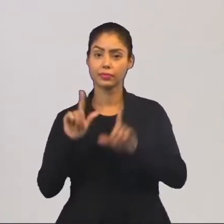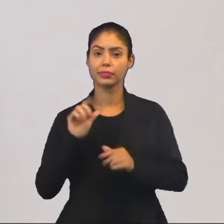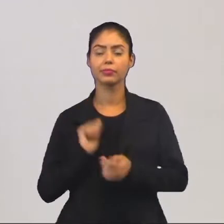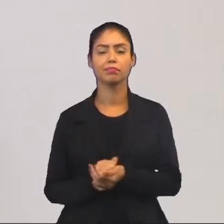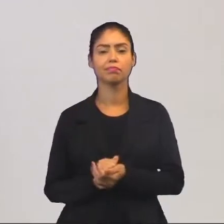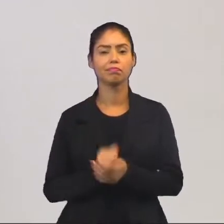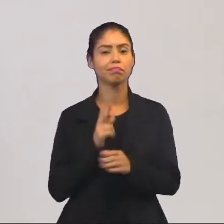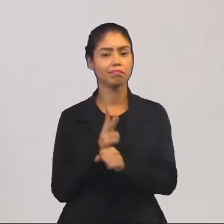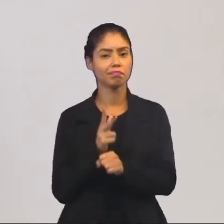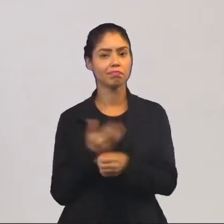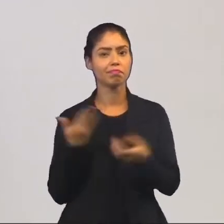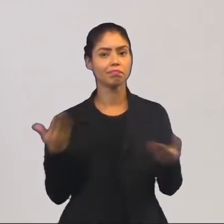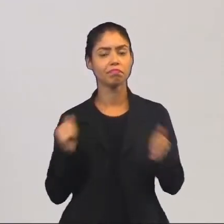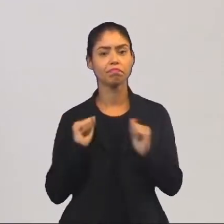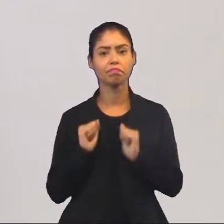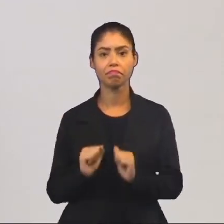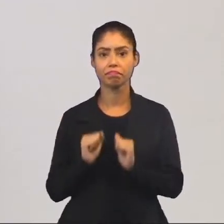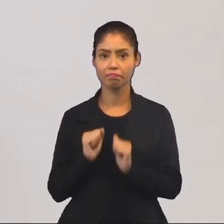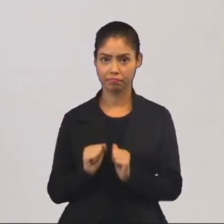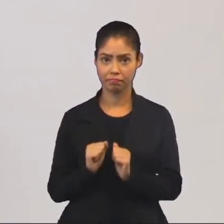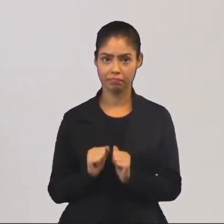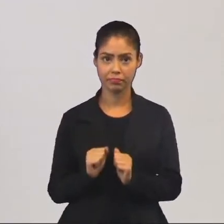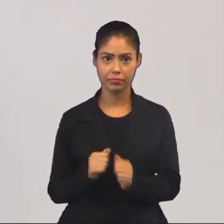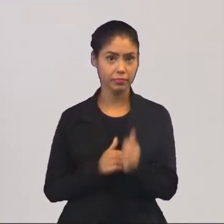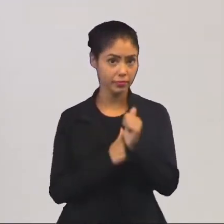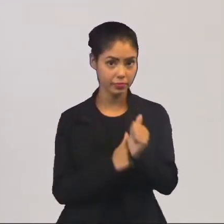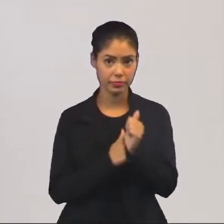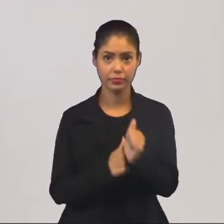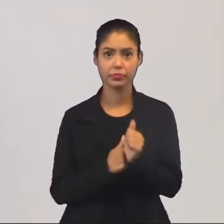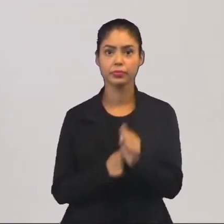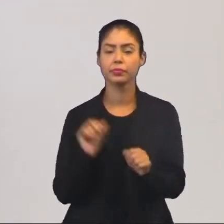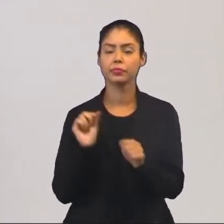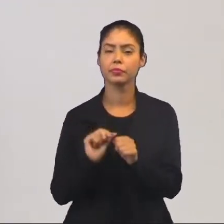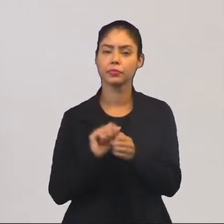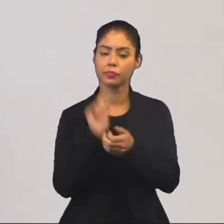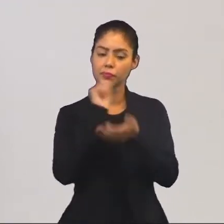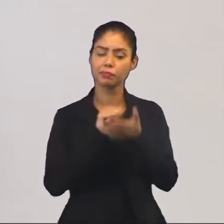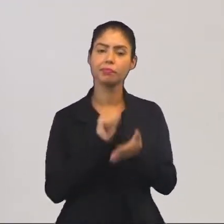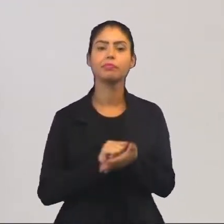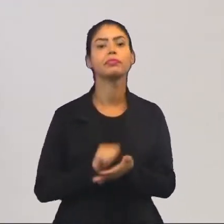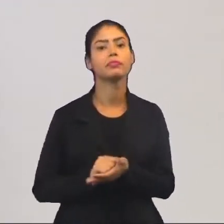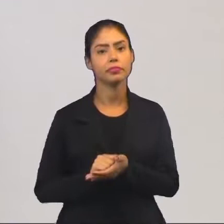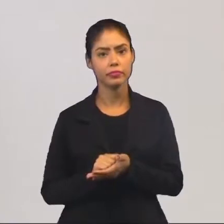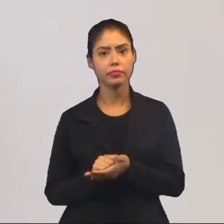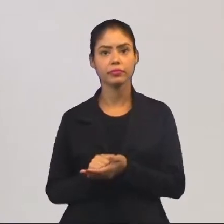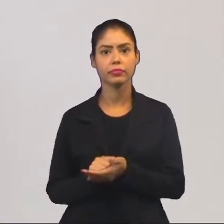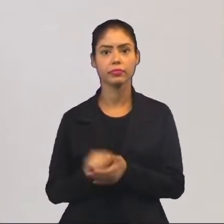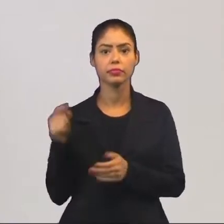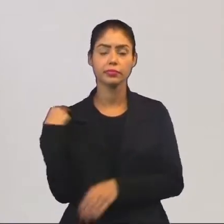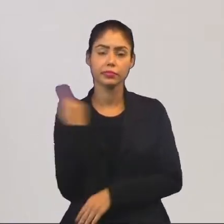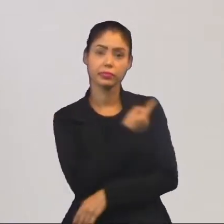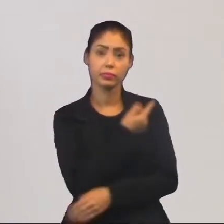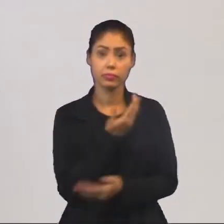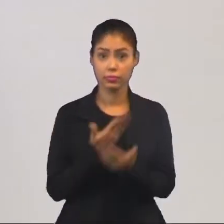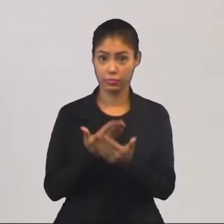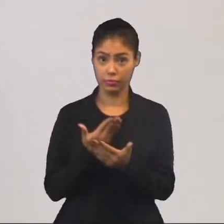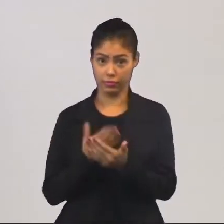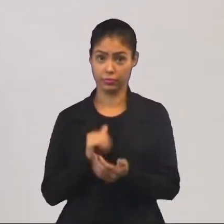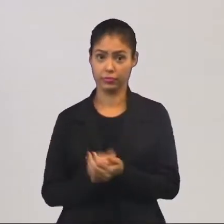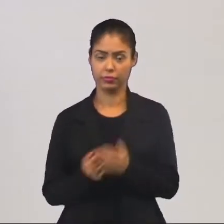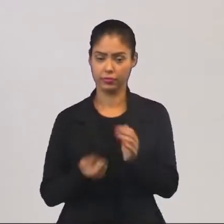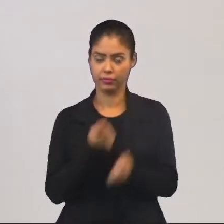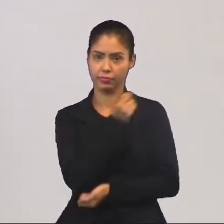esse conteúdo que você pode estar acompanhando, fazendo anotações. Estamos hoje numa aula para a